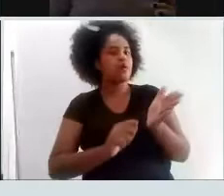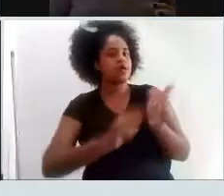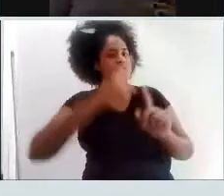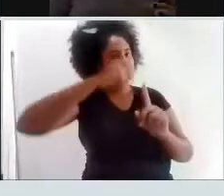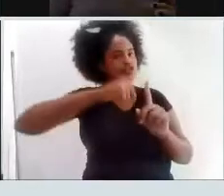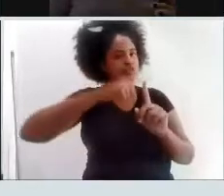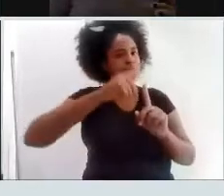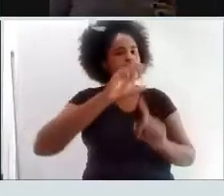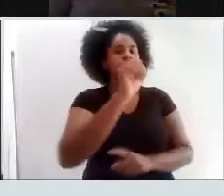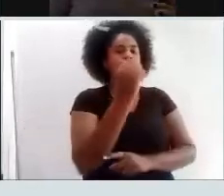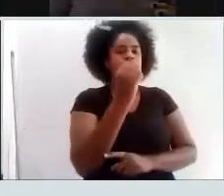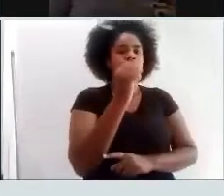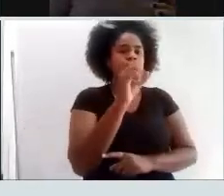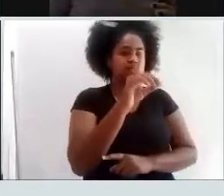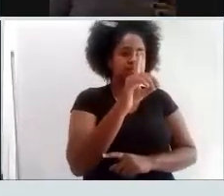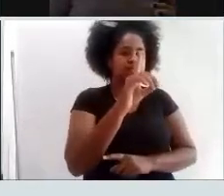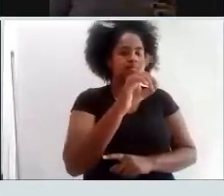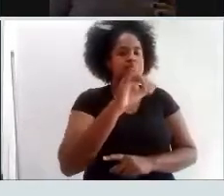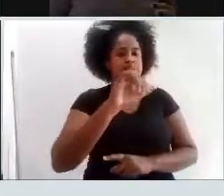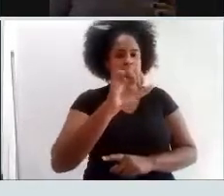sobre